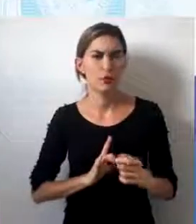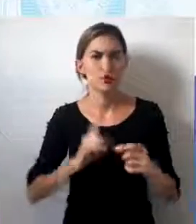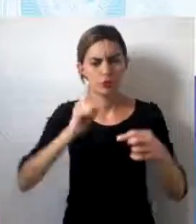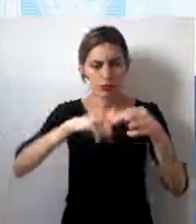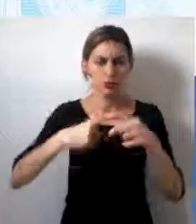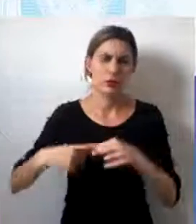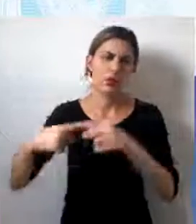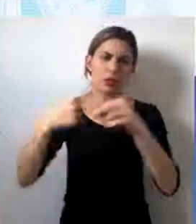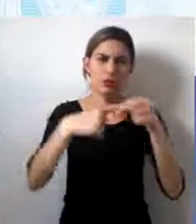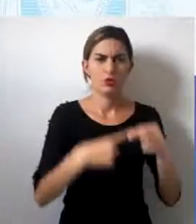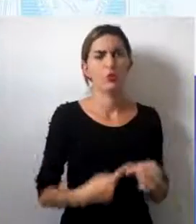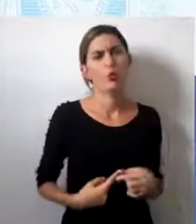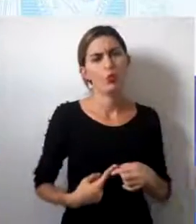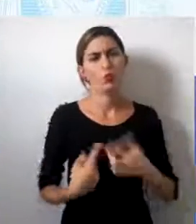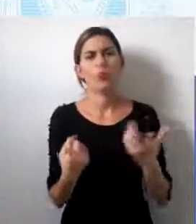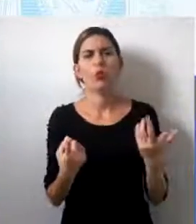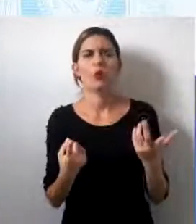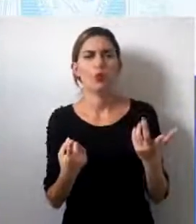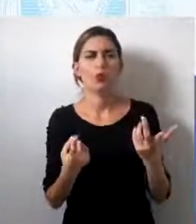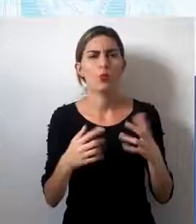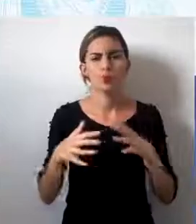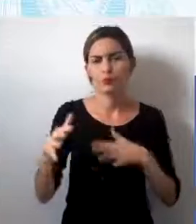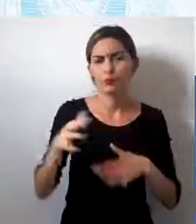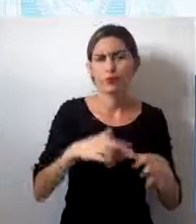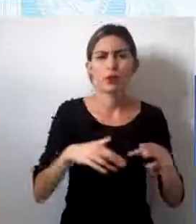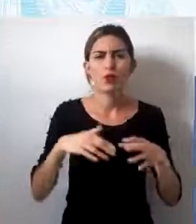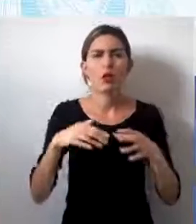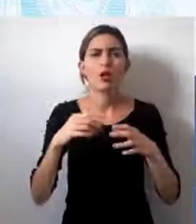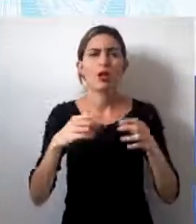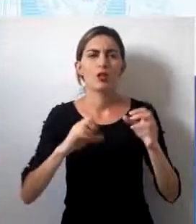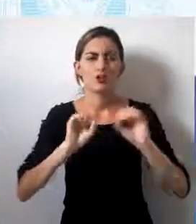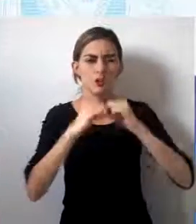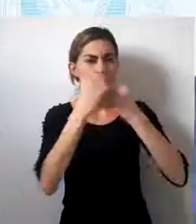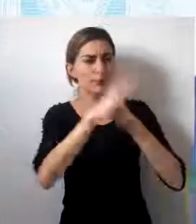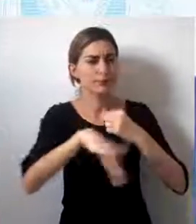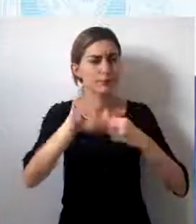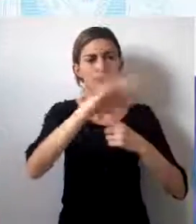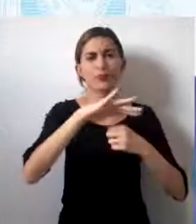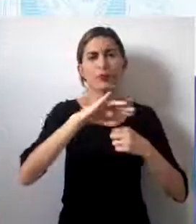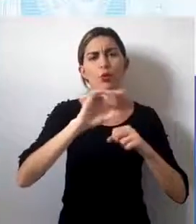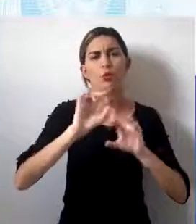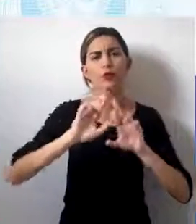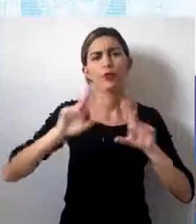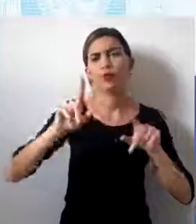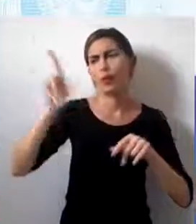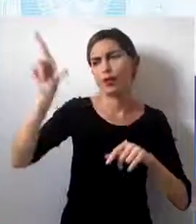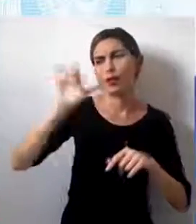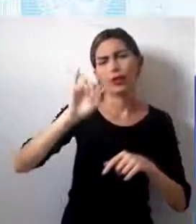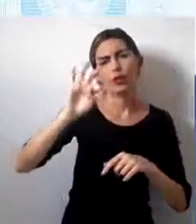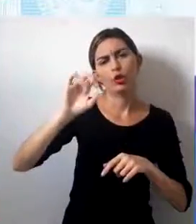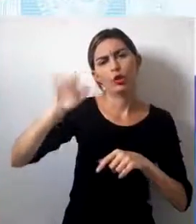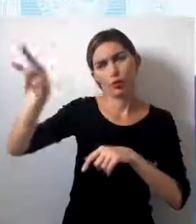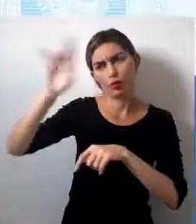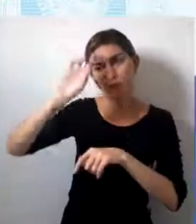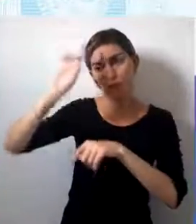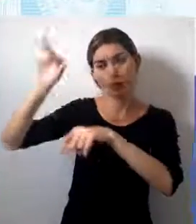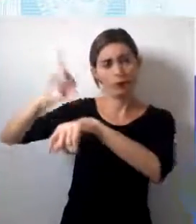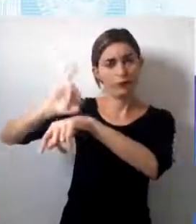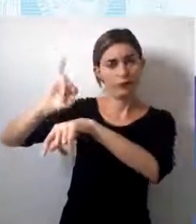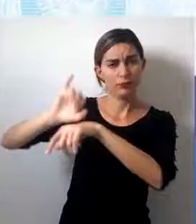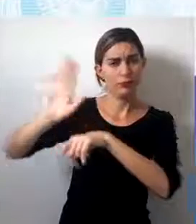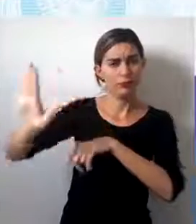no interior, havia uma possibilidade de mobilidade social maior do que no litoral, onde o senhor, dono